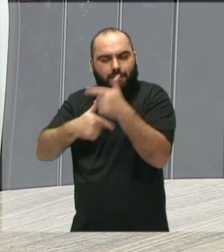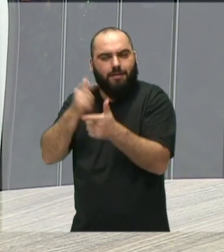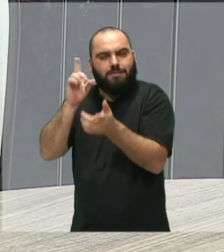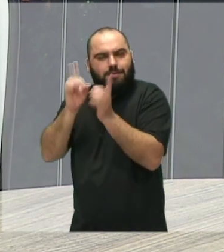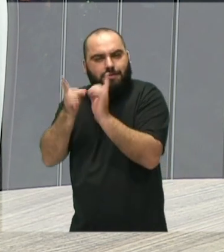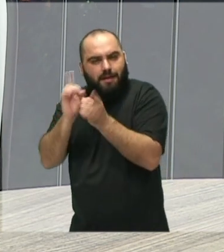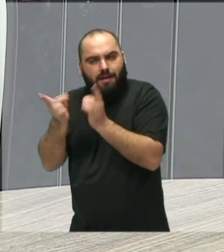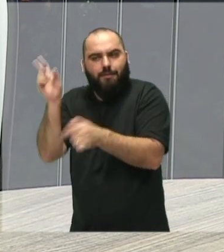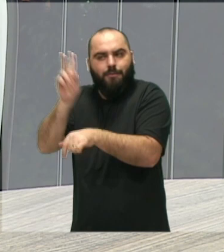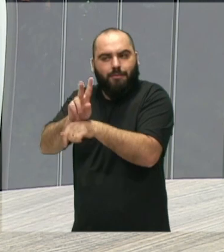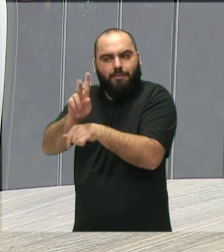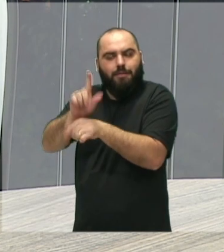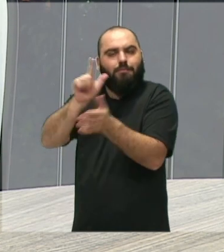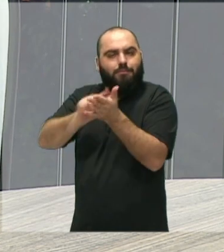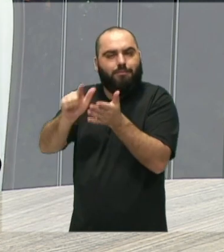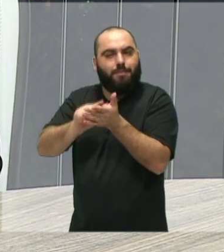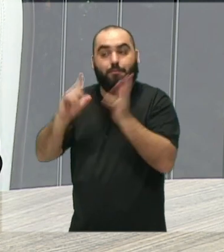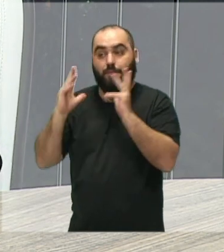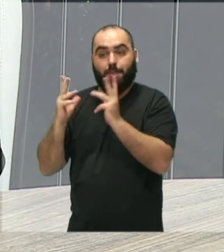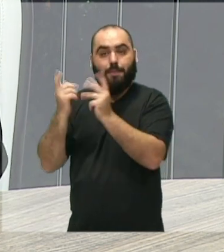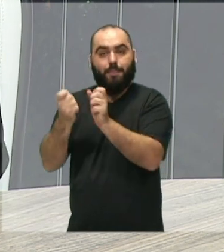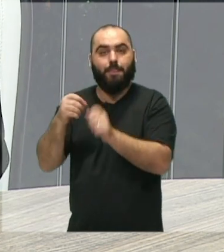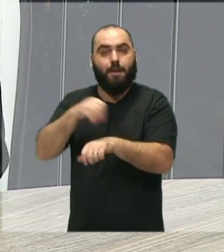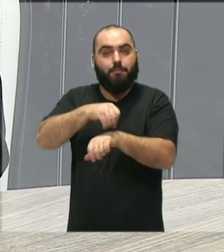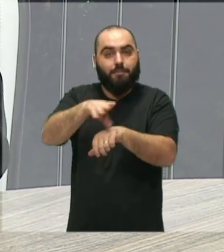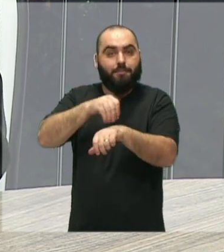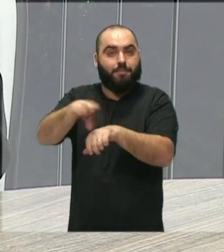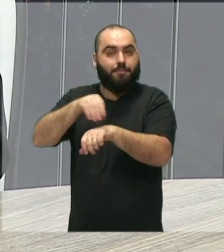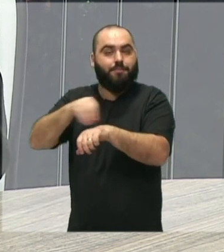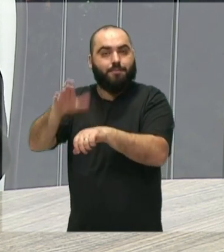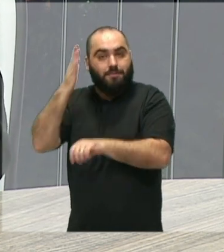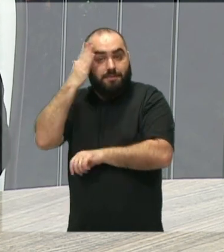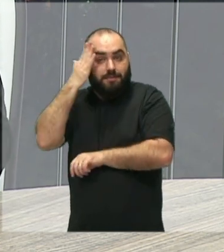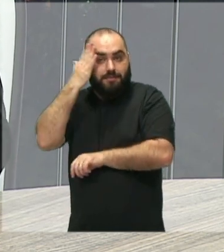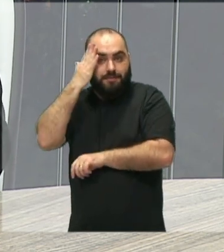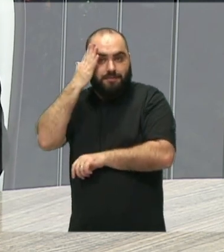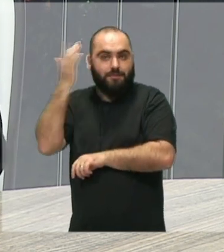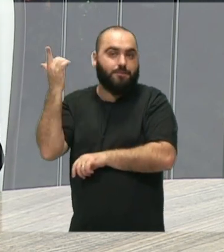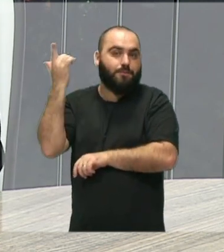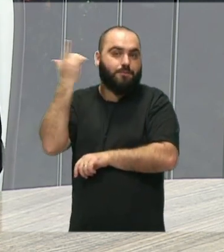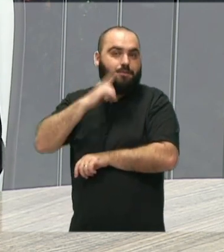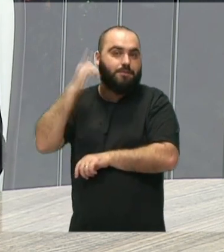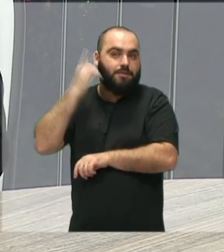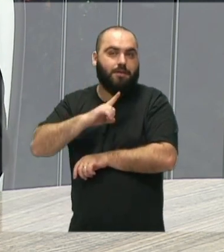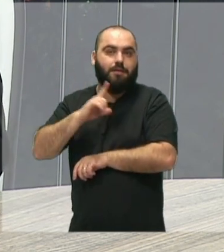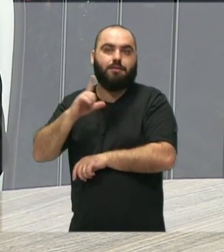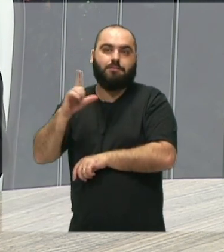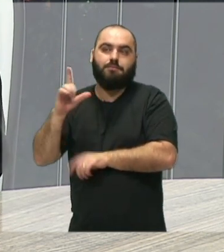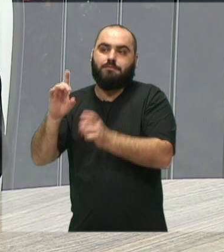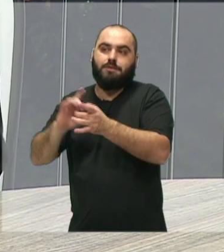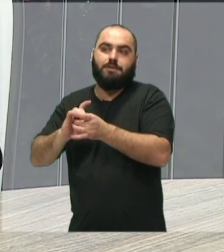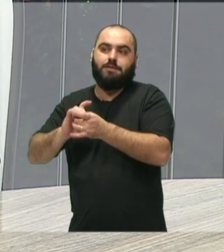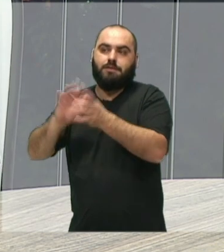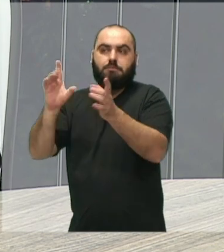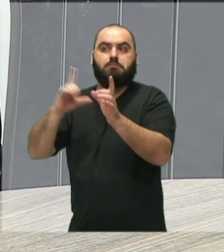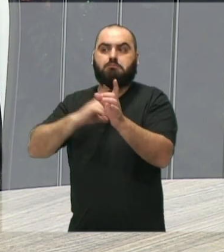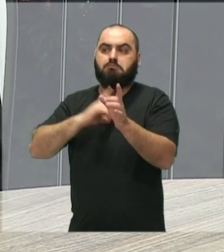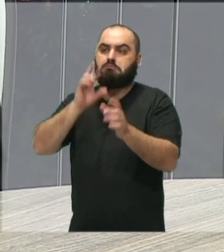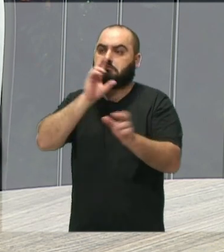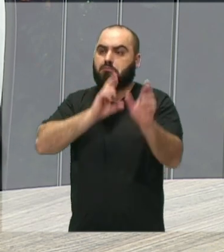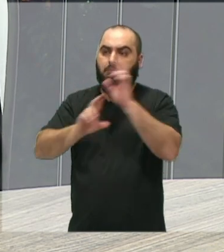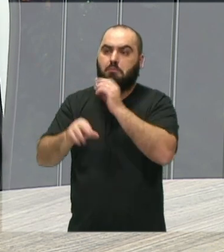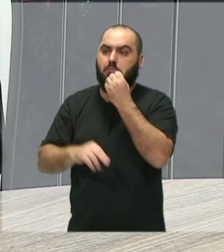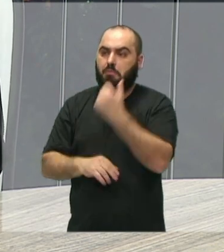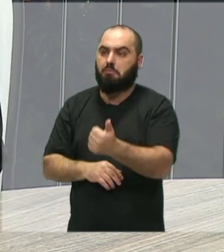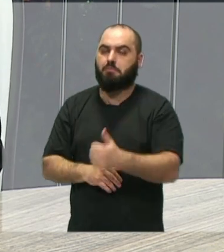feita a higienização. Então, a gente está oferecendo essas 3 linhas, que é o que a gente consegue, né? Sem ter as exposições. E está tendo um bom retorno também